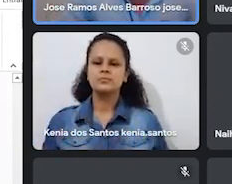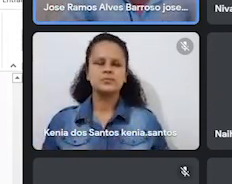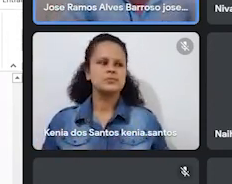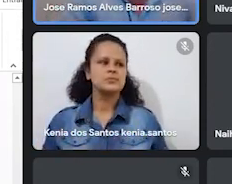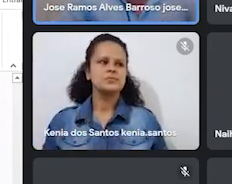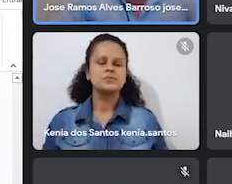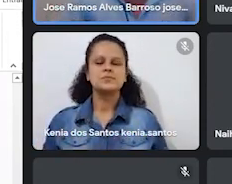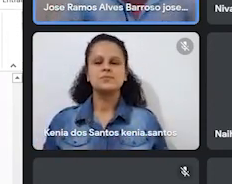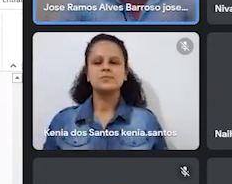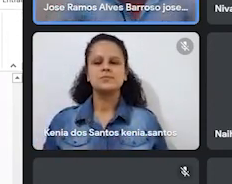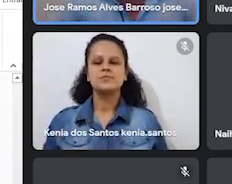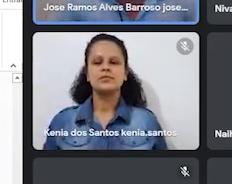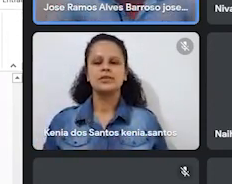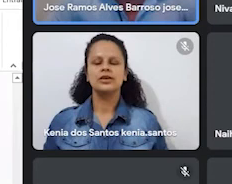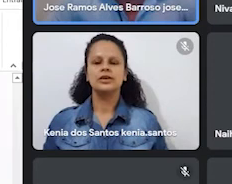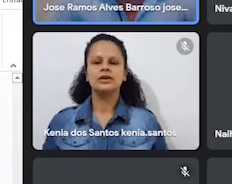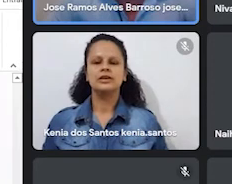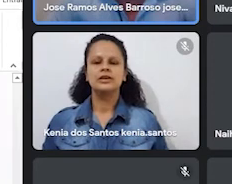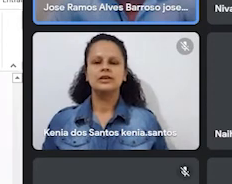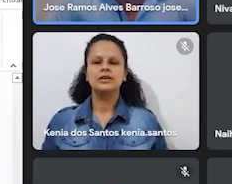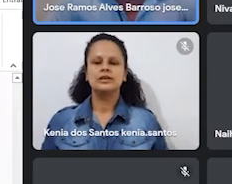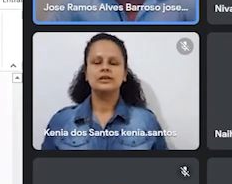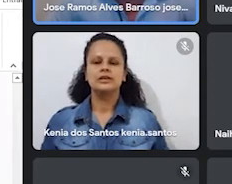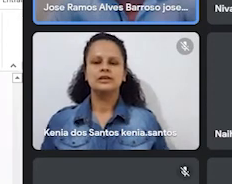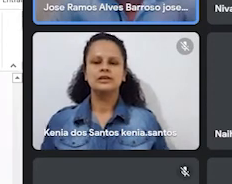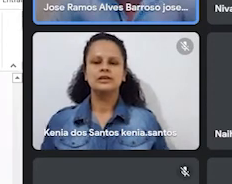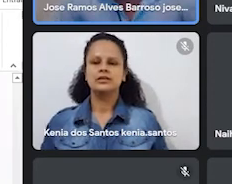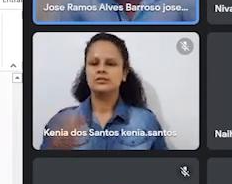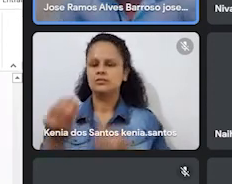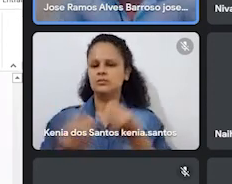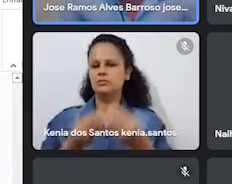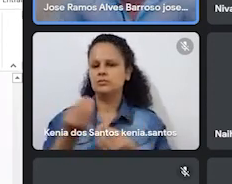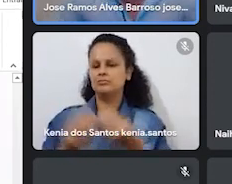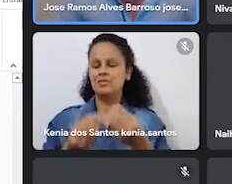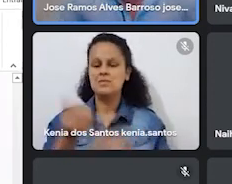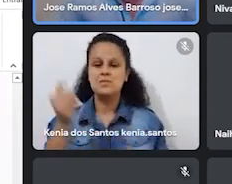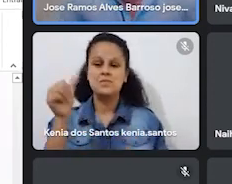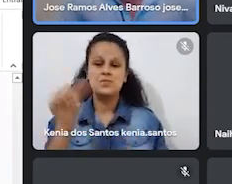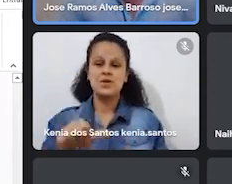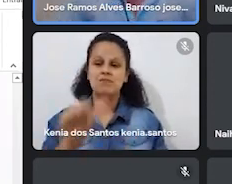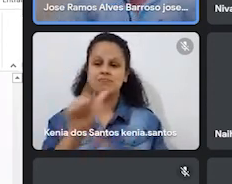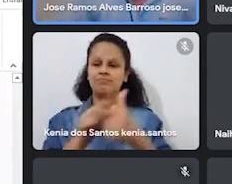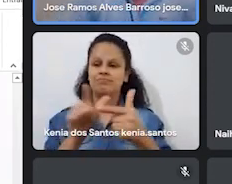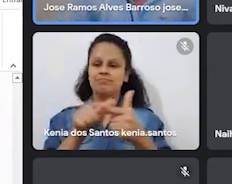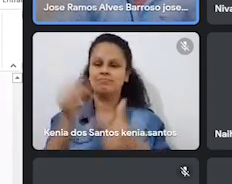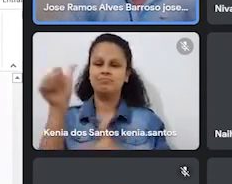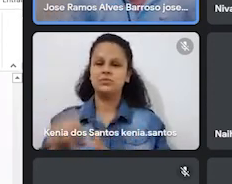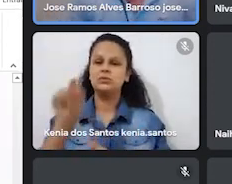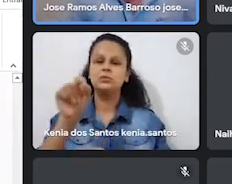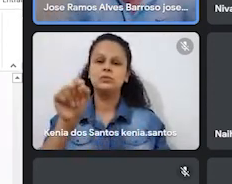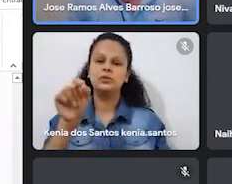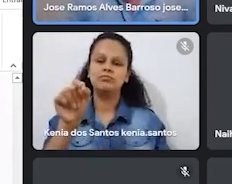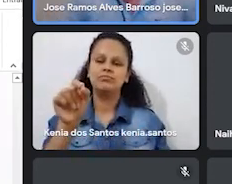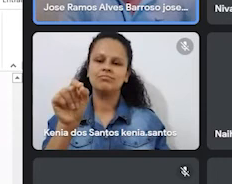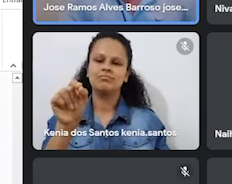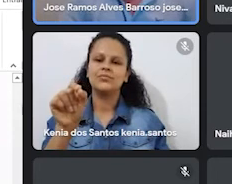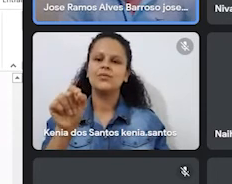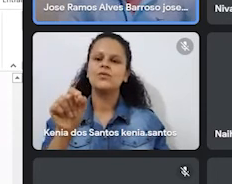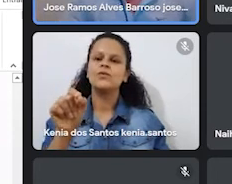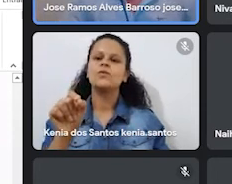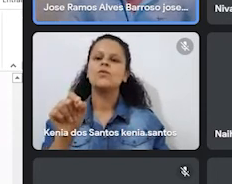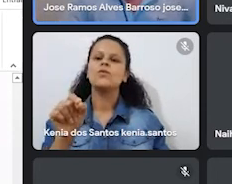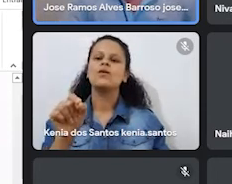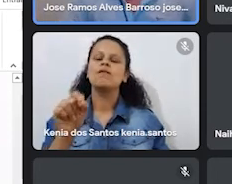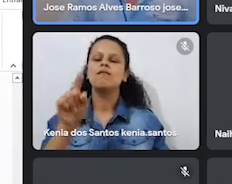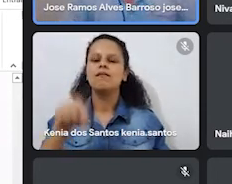quando é fechado, o problema pior que existe com curto é o quê? O local que